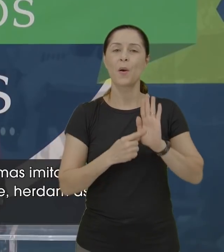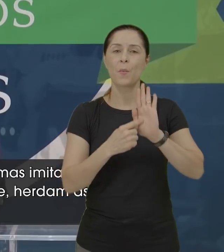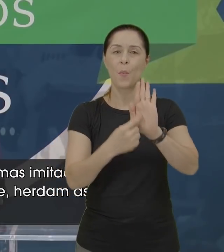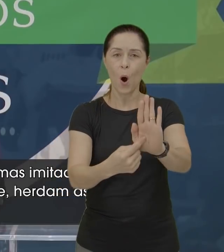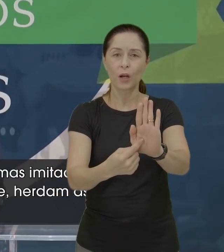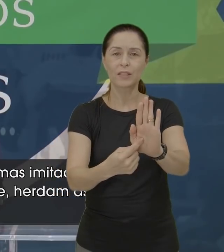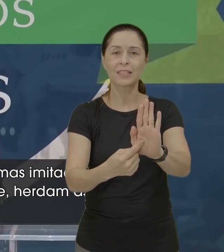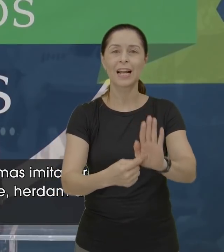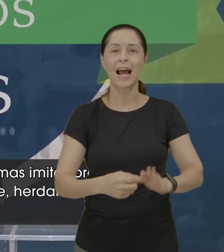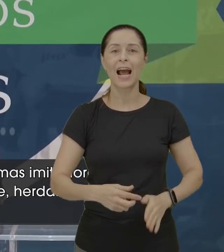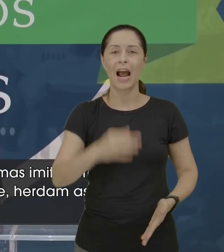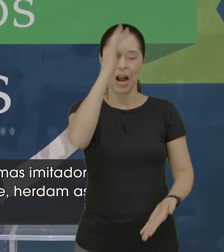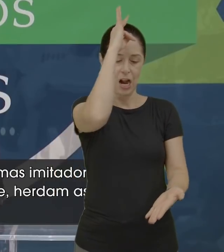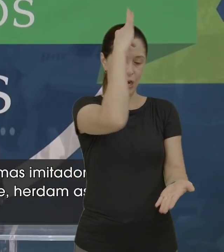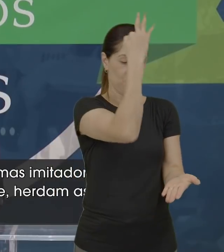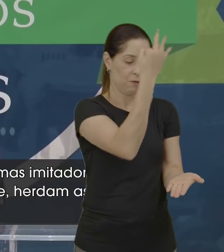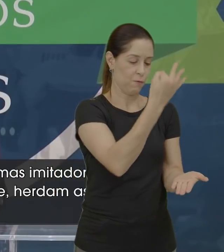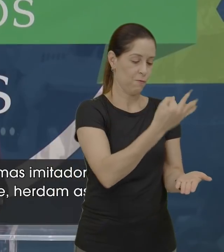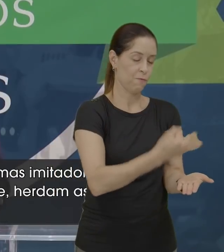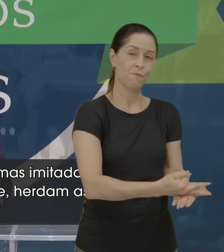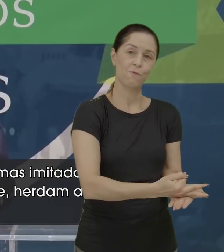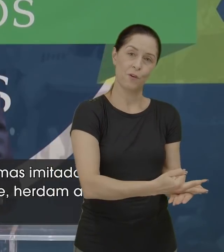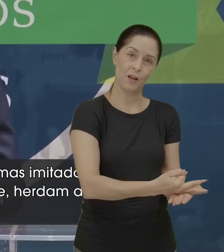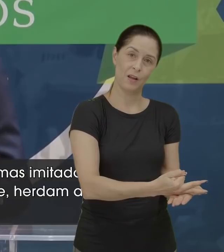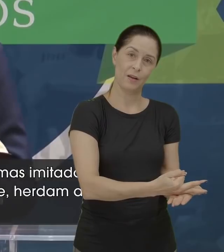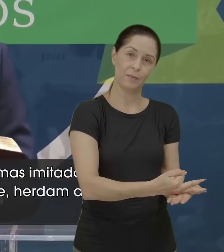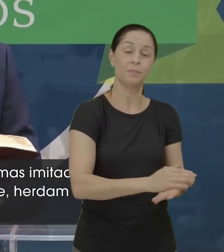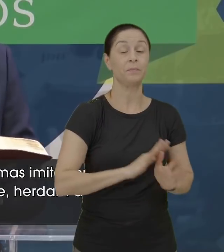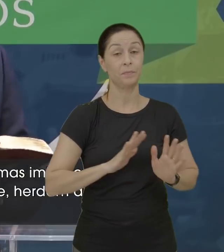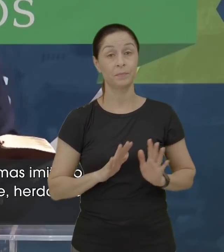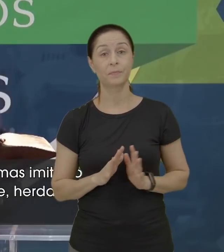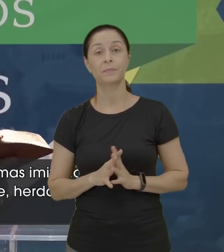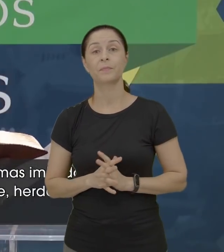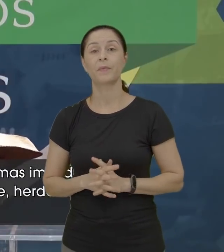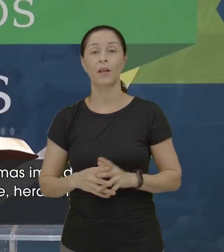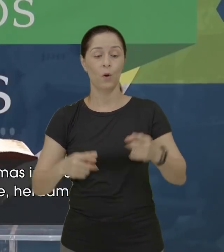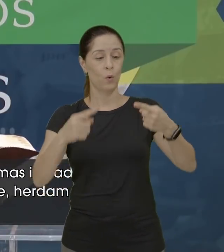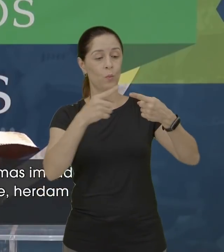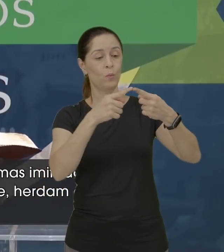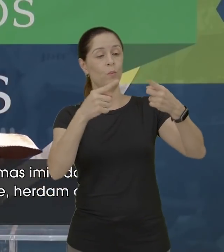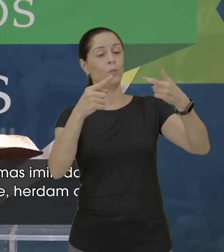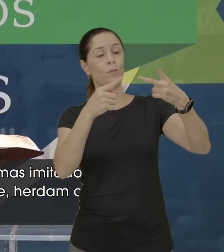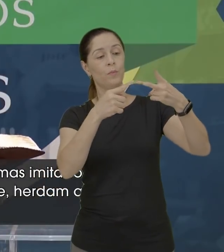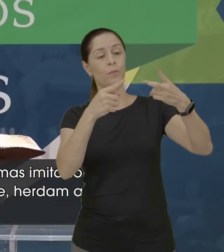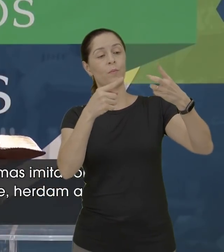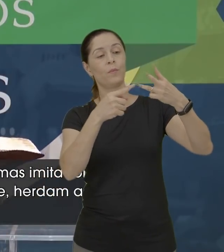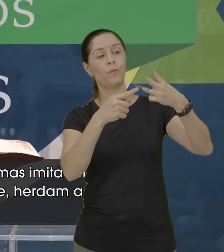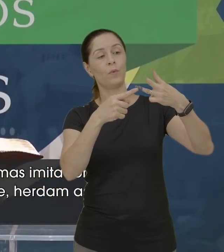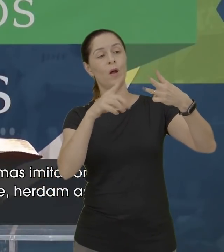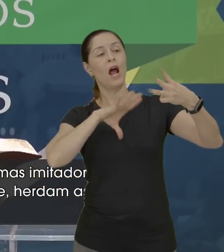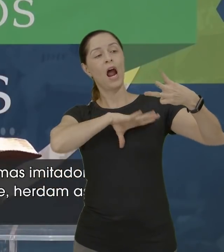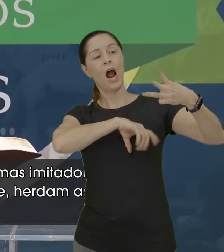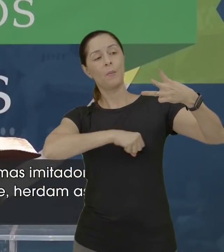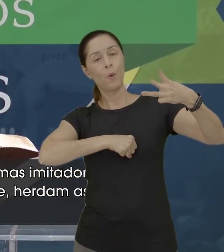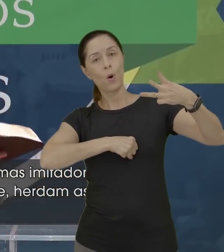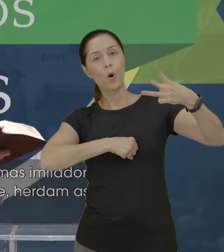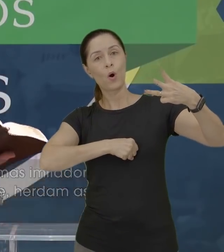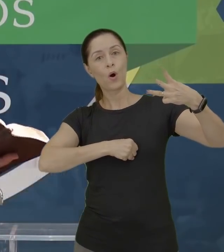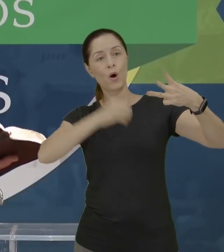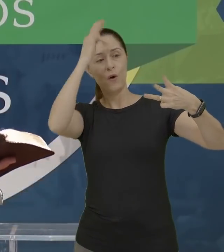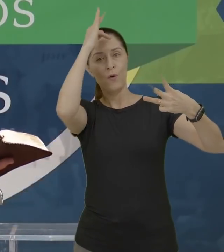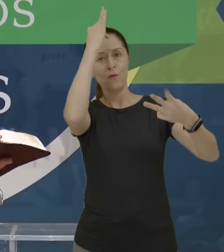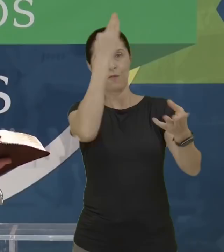torneis indolentes, mas imitadores daqueles que pela fé. Então, note que amor, fé